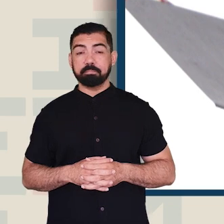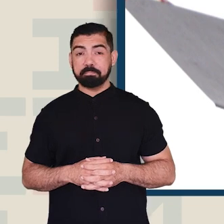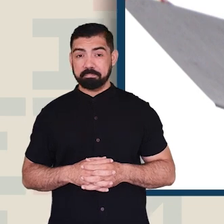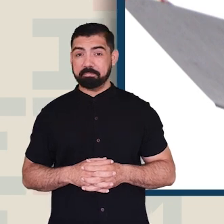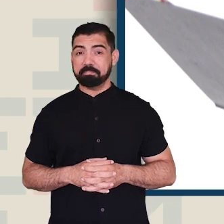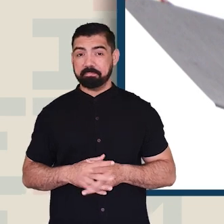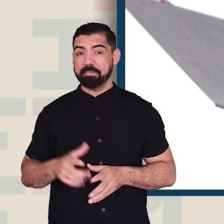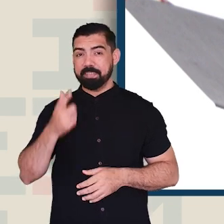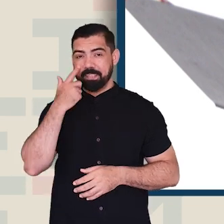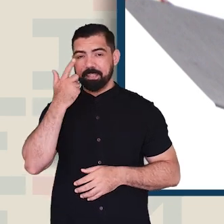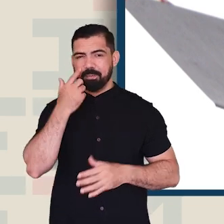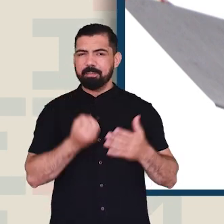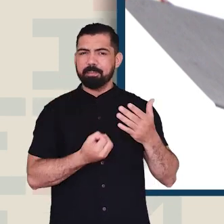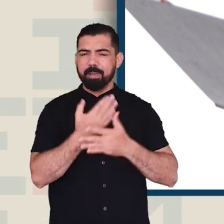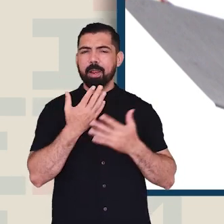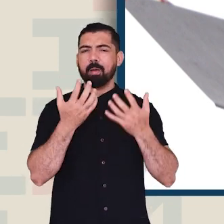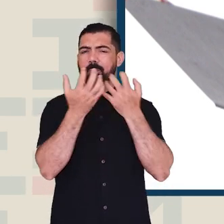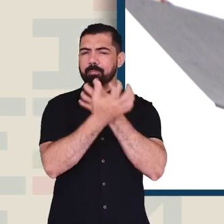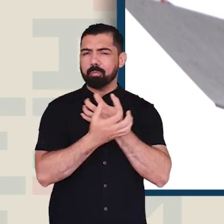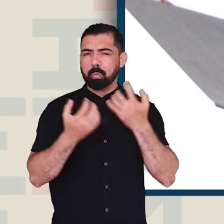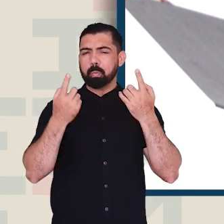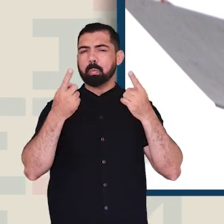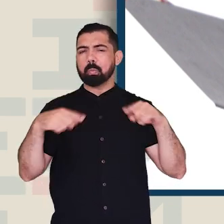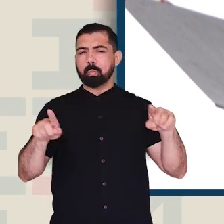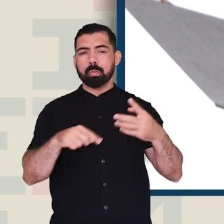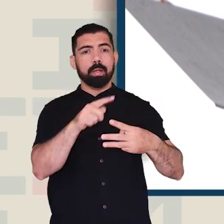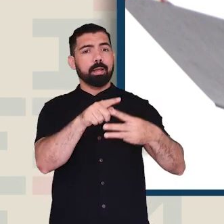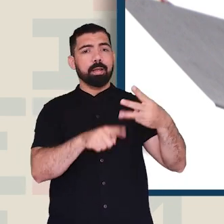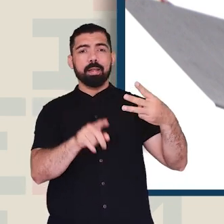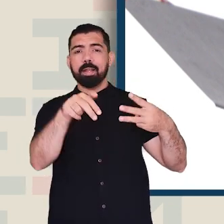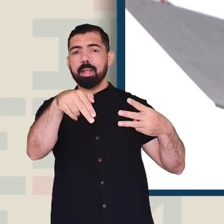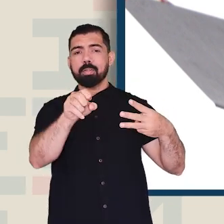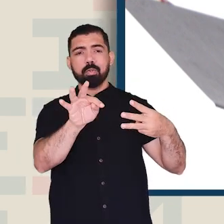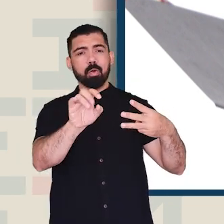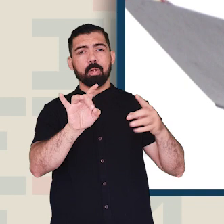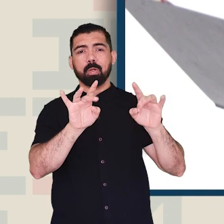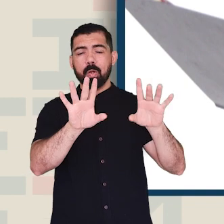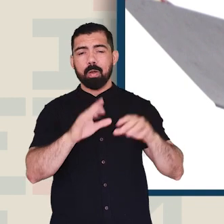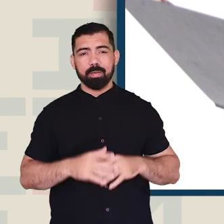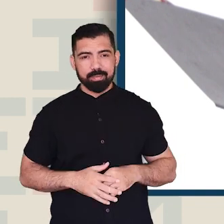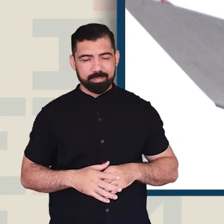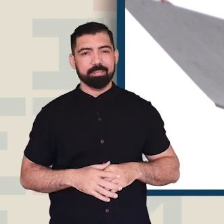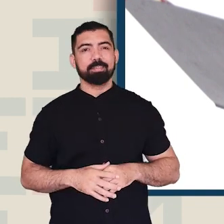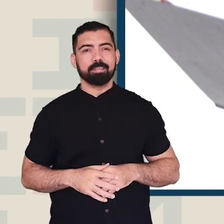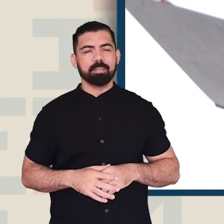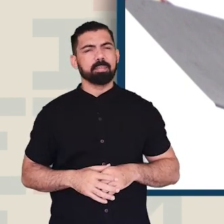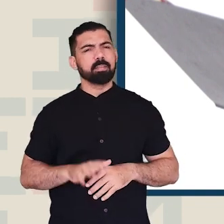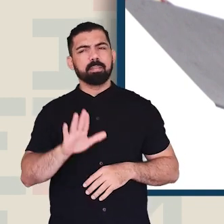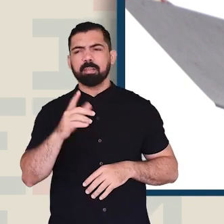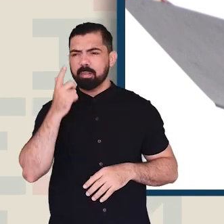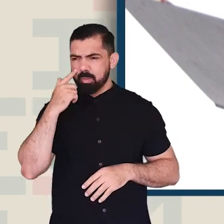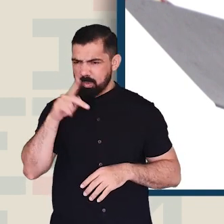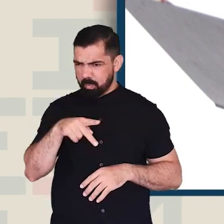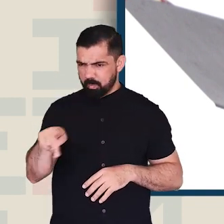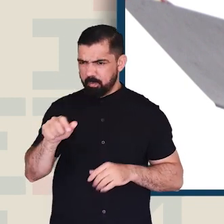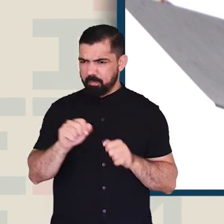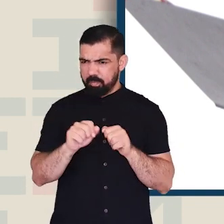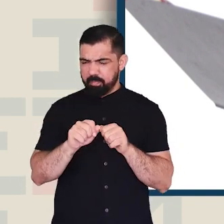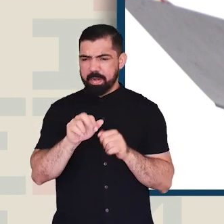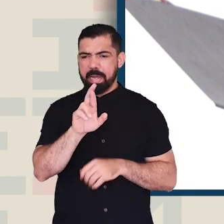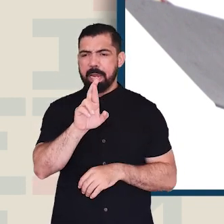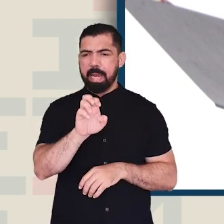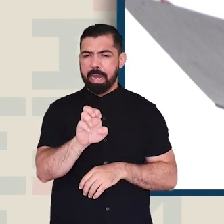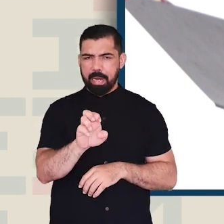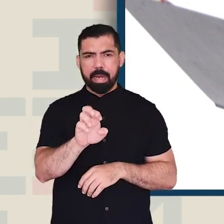Você vê que já cria uma sonoridade só com 3 notinhas, né? Ah, mas qual? O senhor não fez o Ré menor, aquele